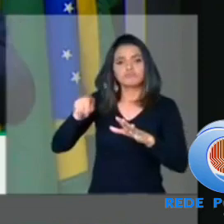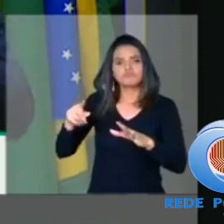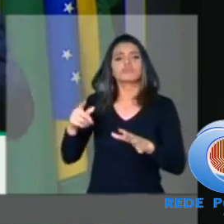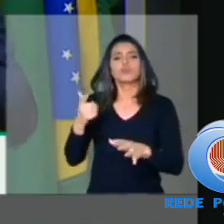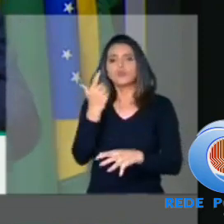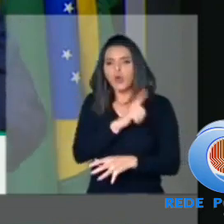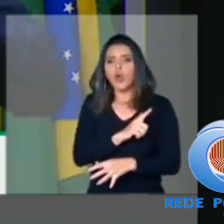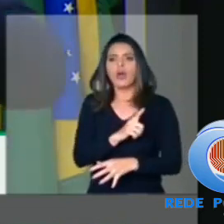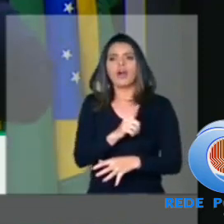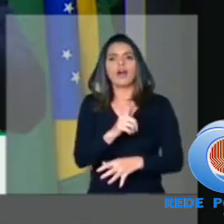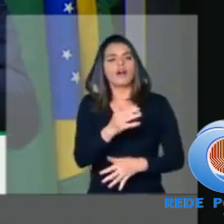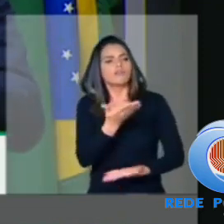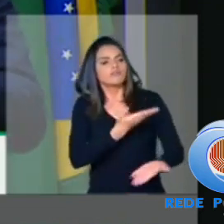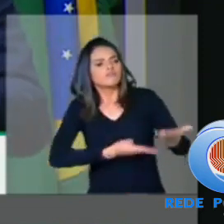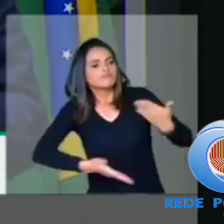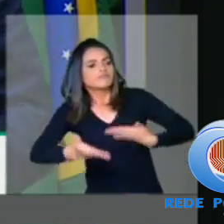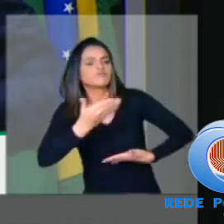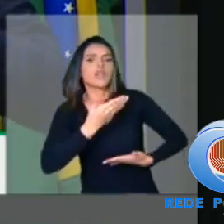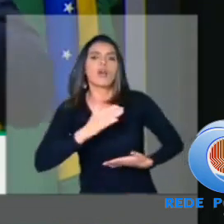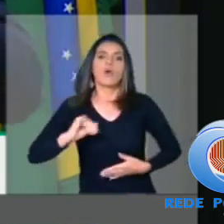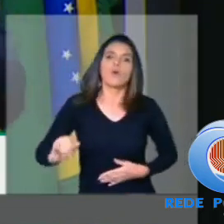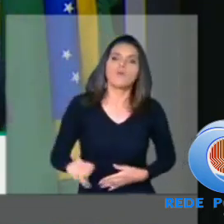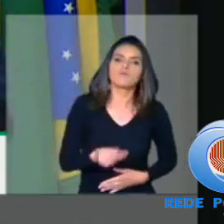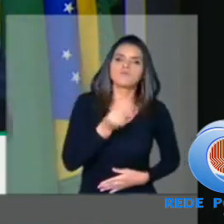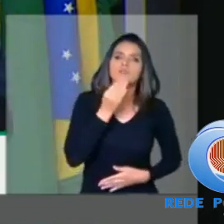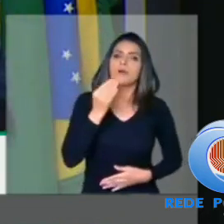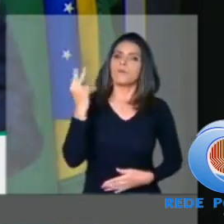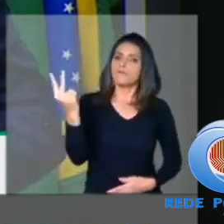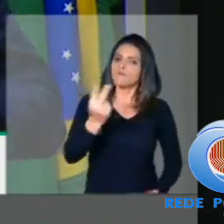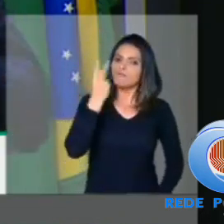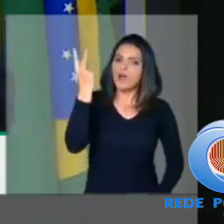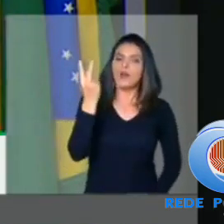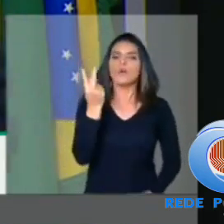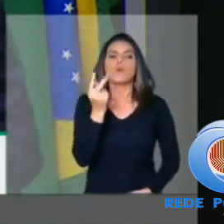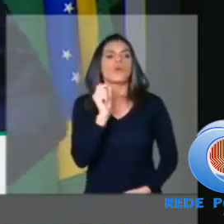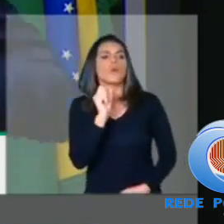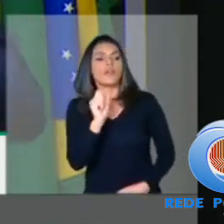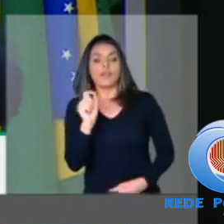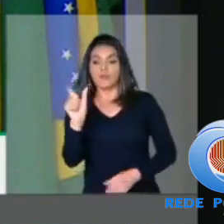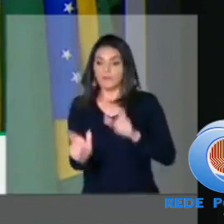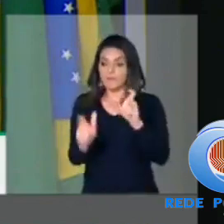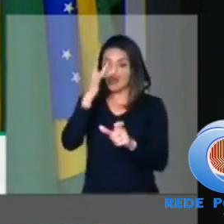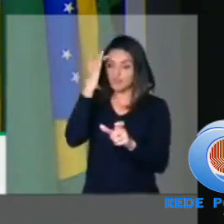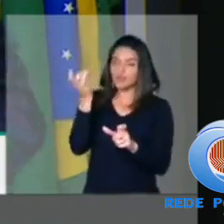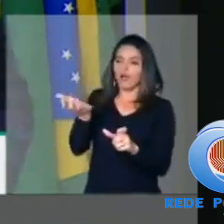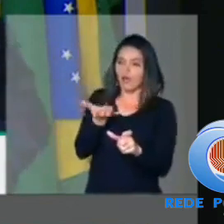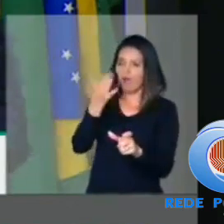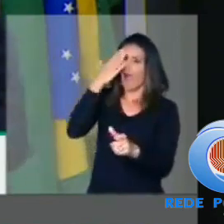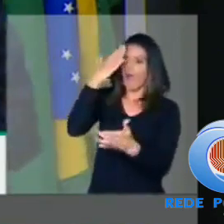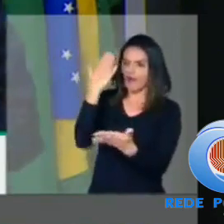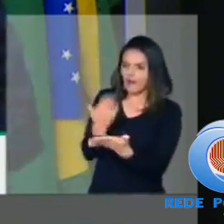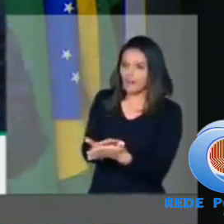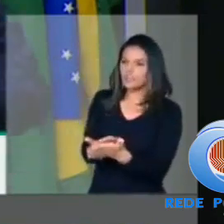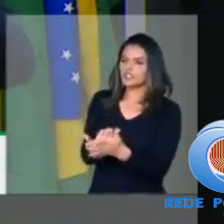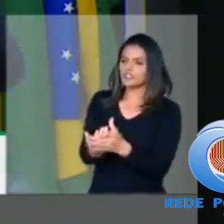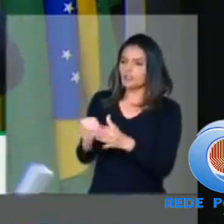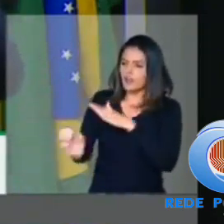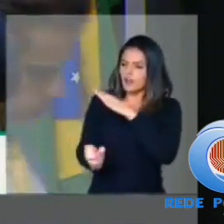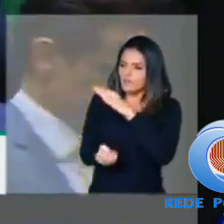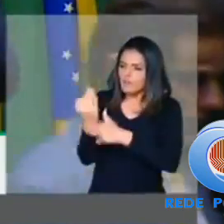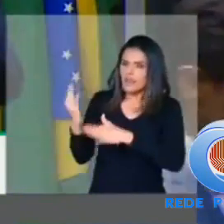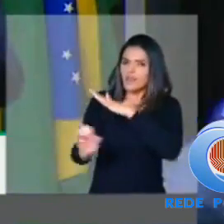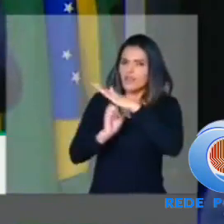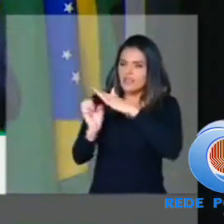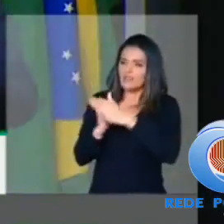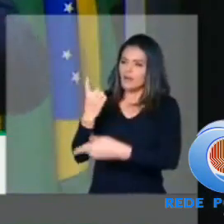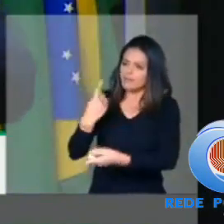Ela oportuniza e valoriza a boa fé do empreendedor que quer ver o seu negócio prosperar. E